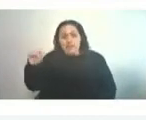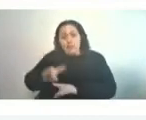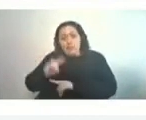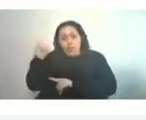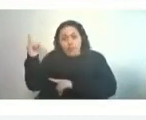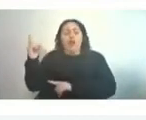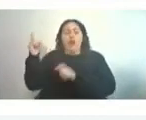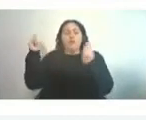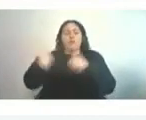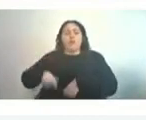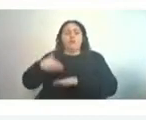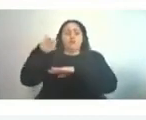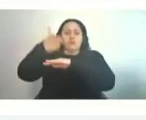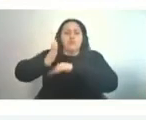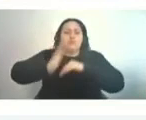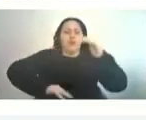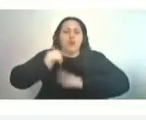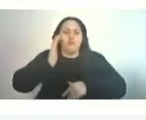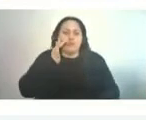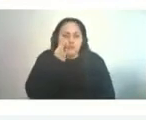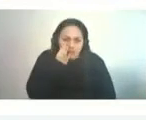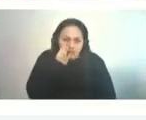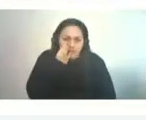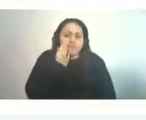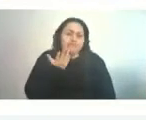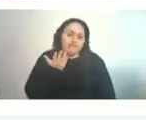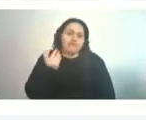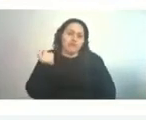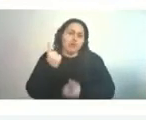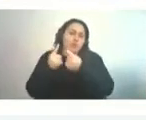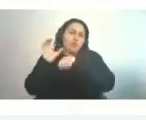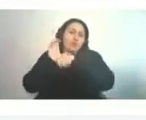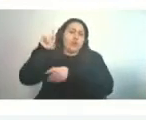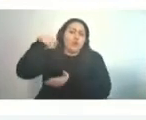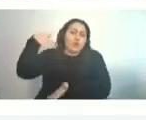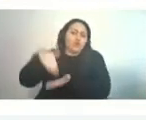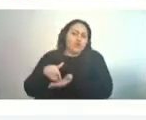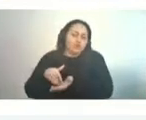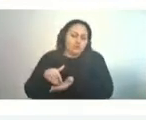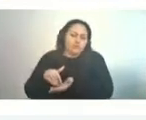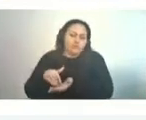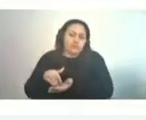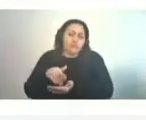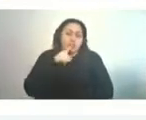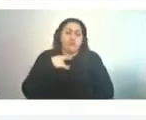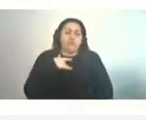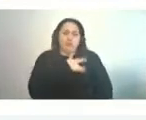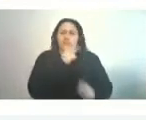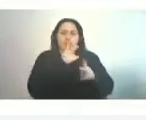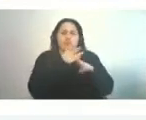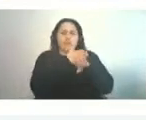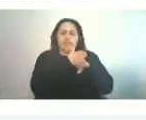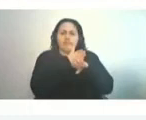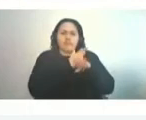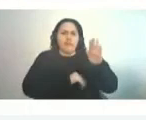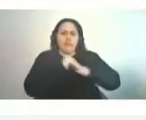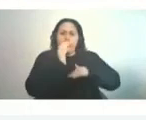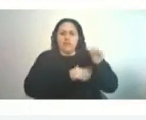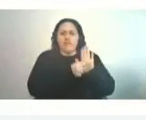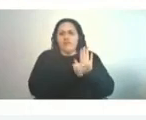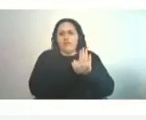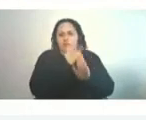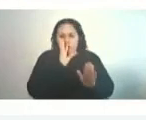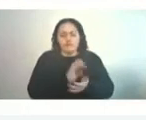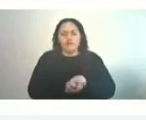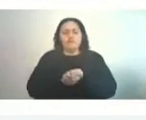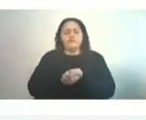campo de trabalho dele acontece na prática. Mas muitas vezes nós achamos